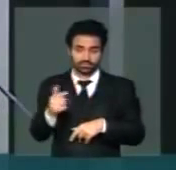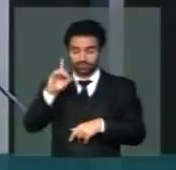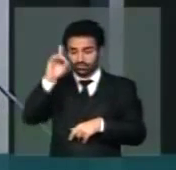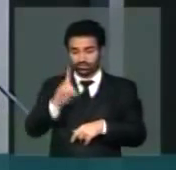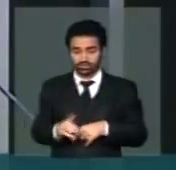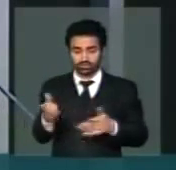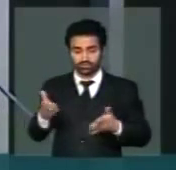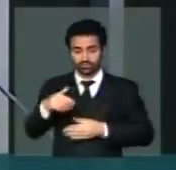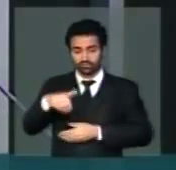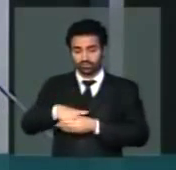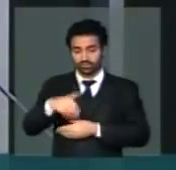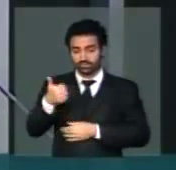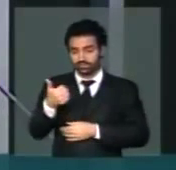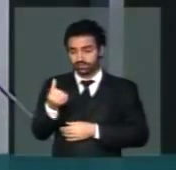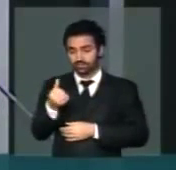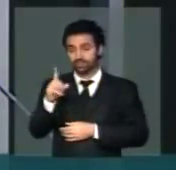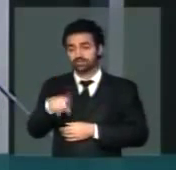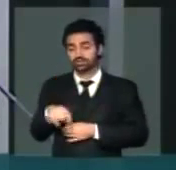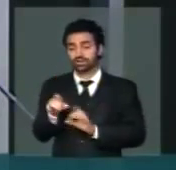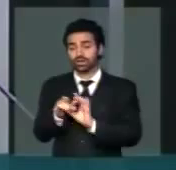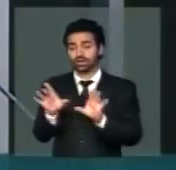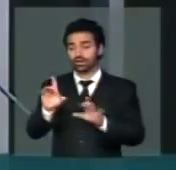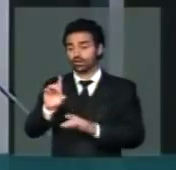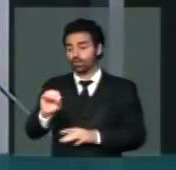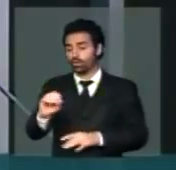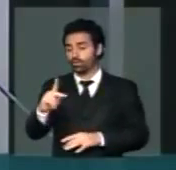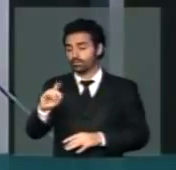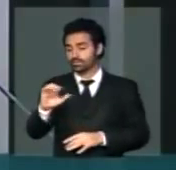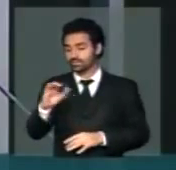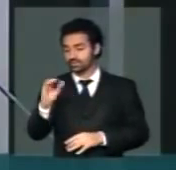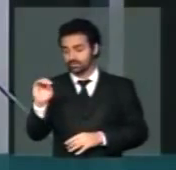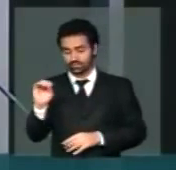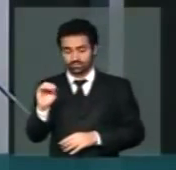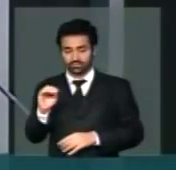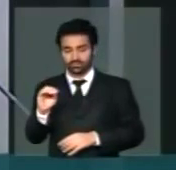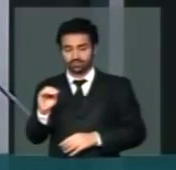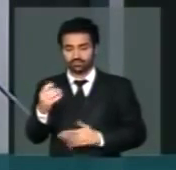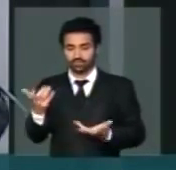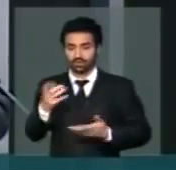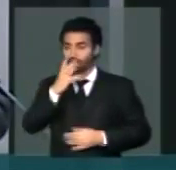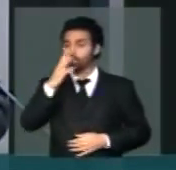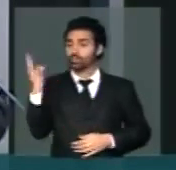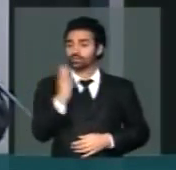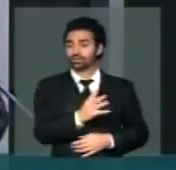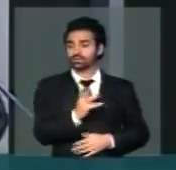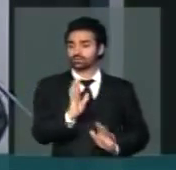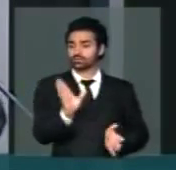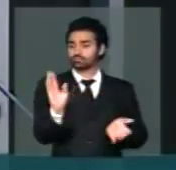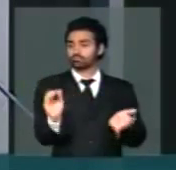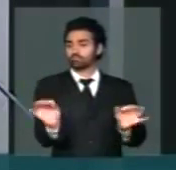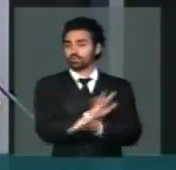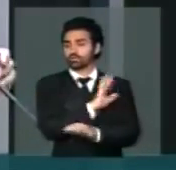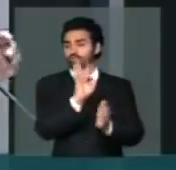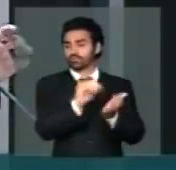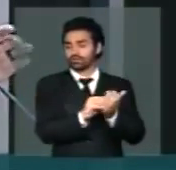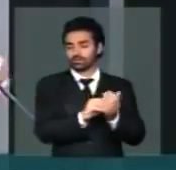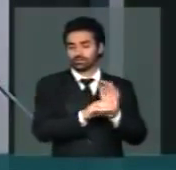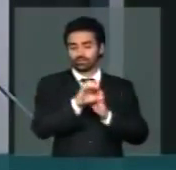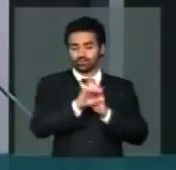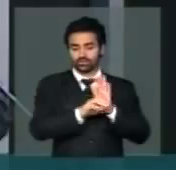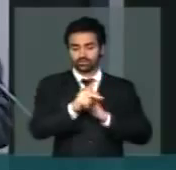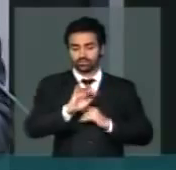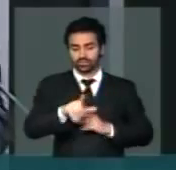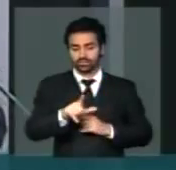que o voto aos 16 anos é uma opção, e nós queremos colocar a condenação como algo inscrito no Código Penal. Encerro,